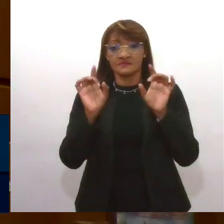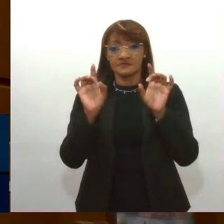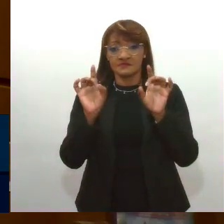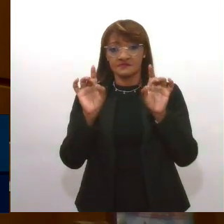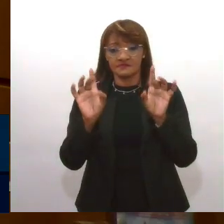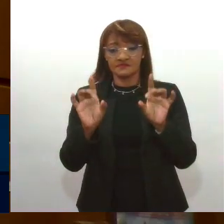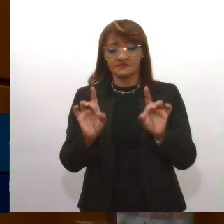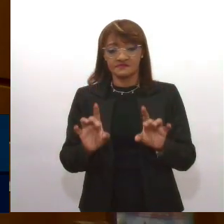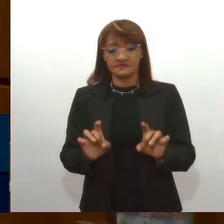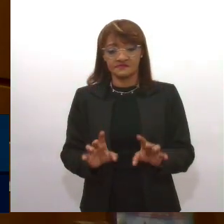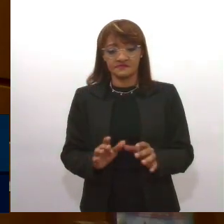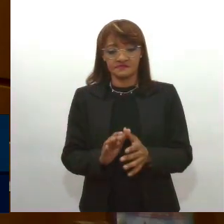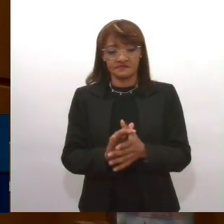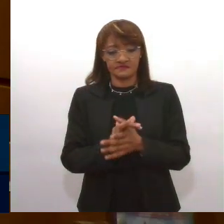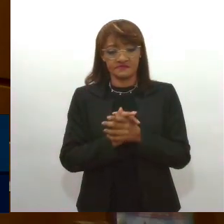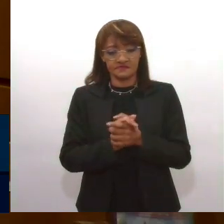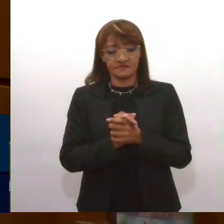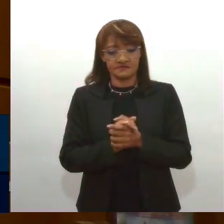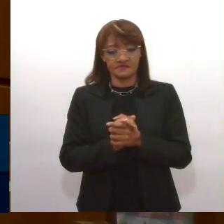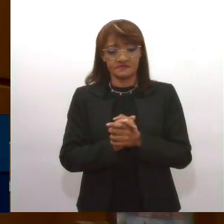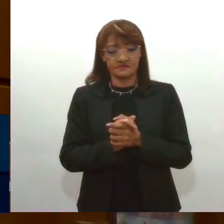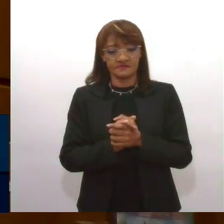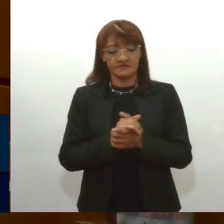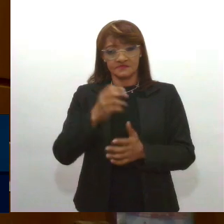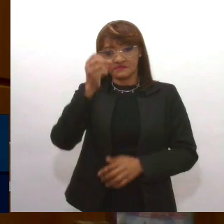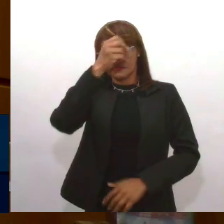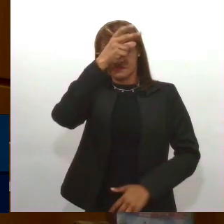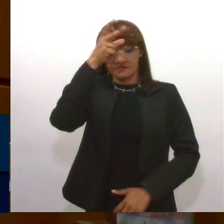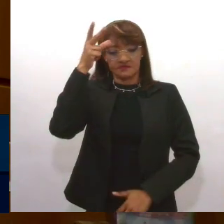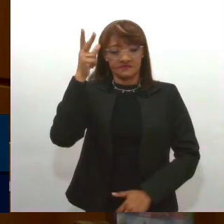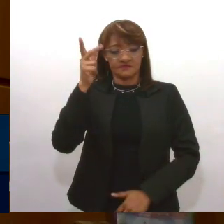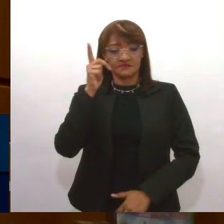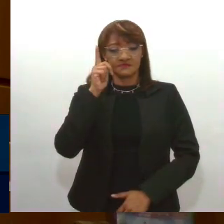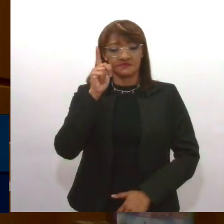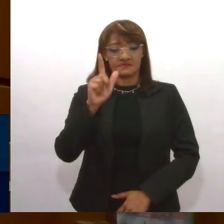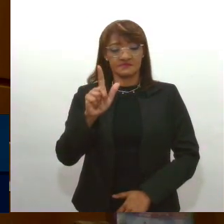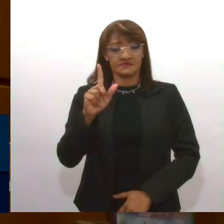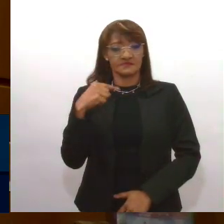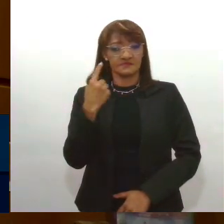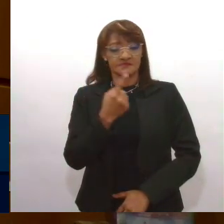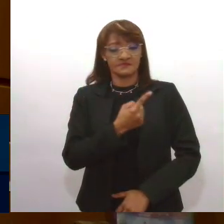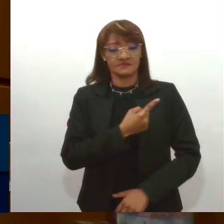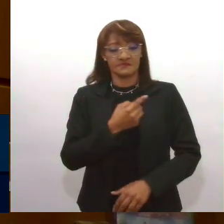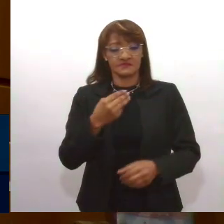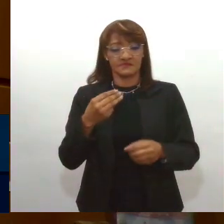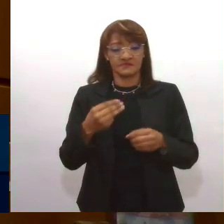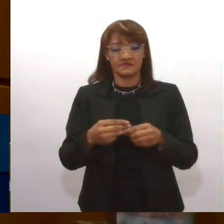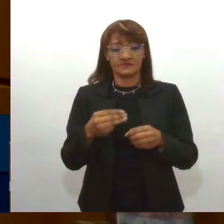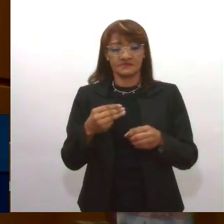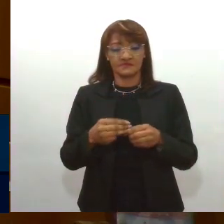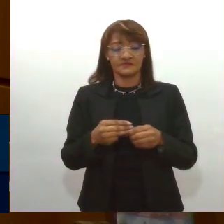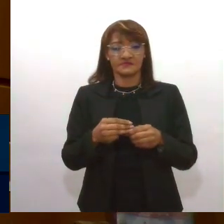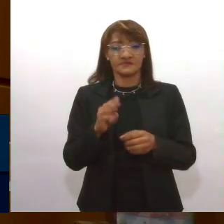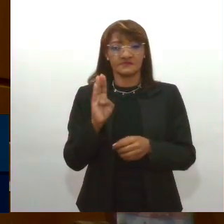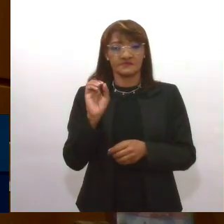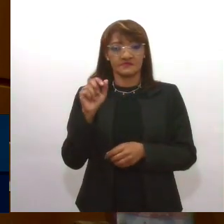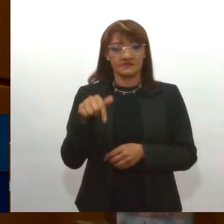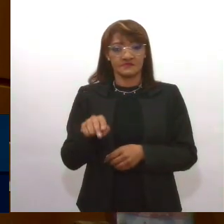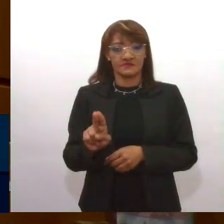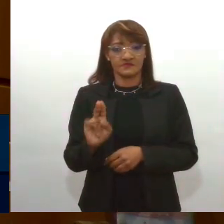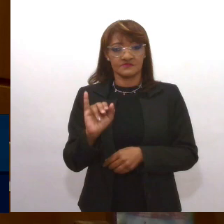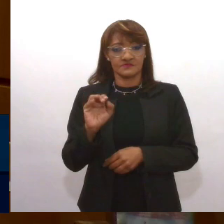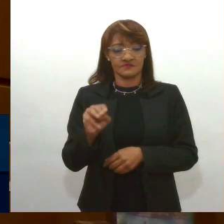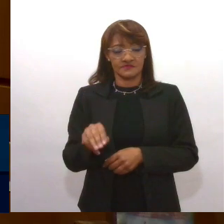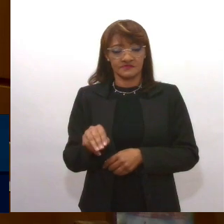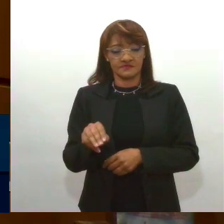ao prefeito eleito do nosso município município de Buquim prefeito